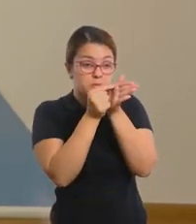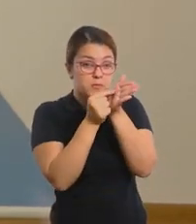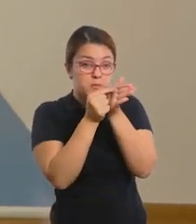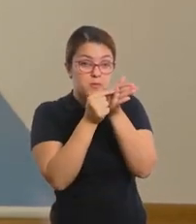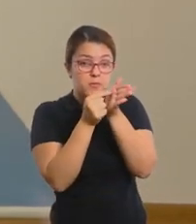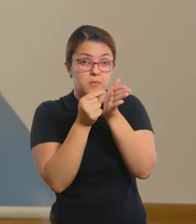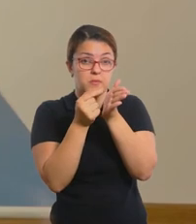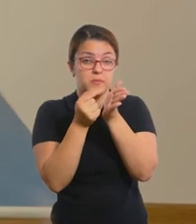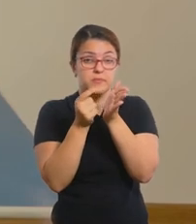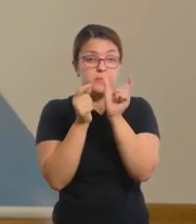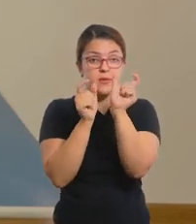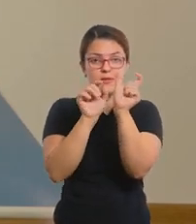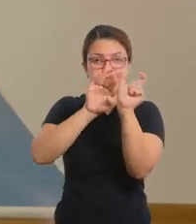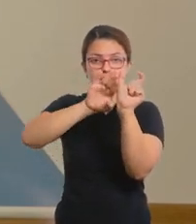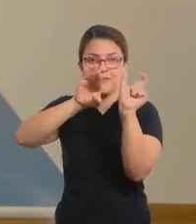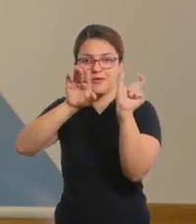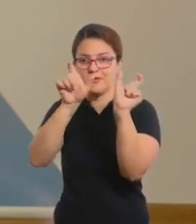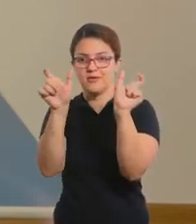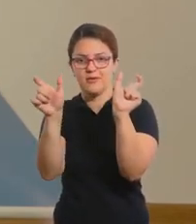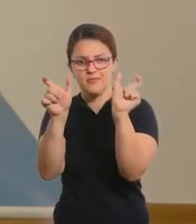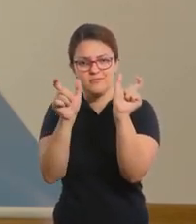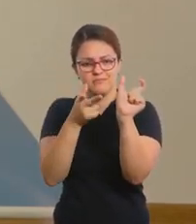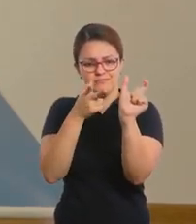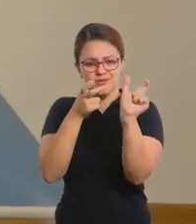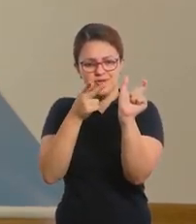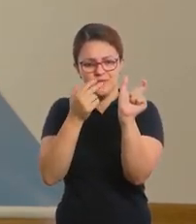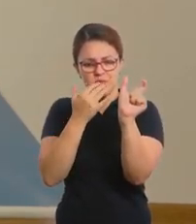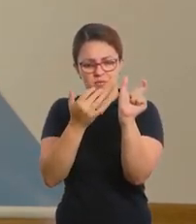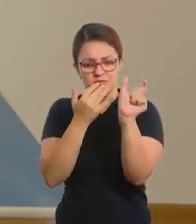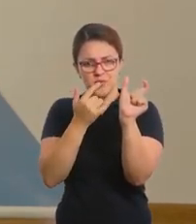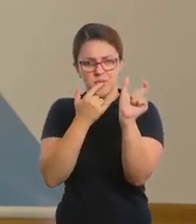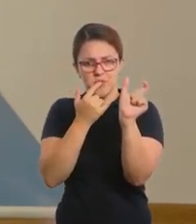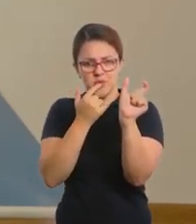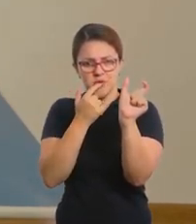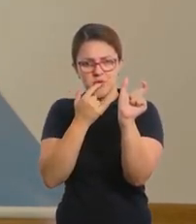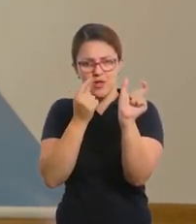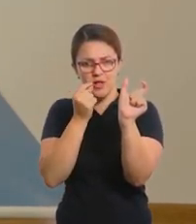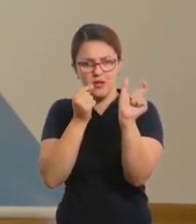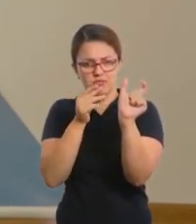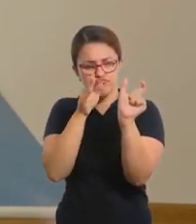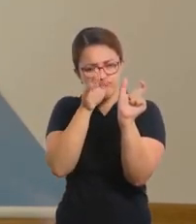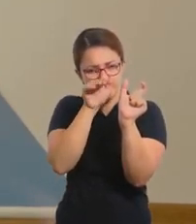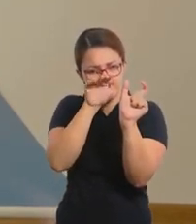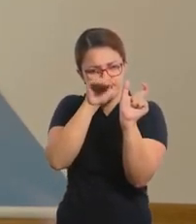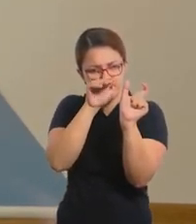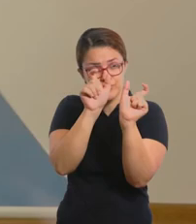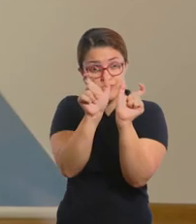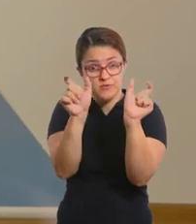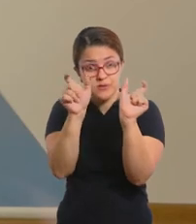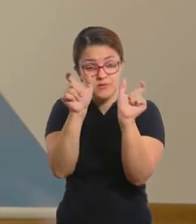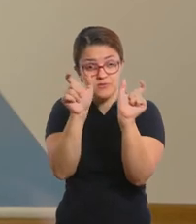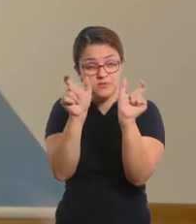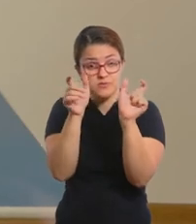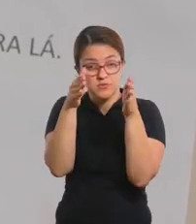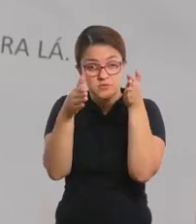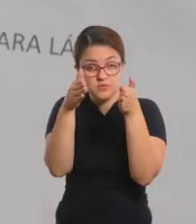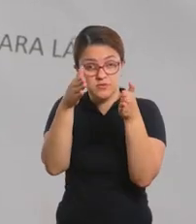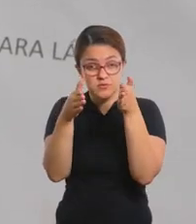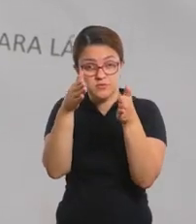palavras. Isso é bem importante para as crianças perceberem esses espaços. Então ela vai pegar o lápis vermelho e vai